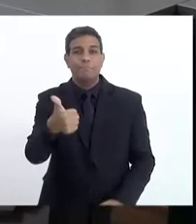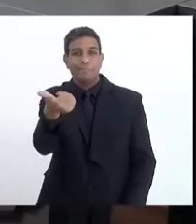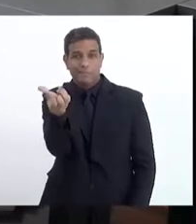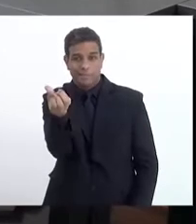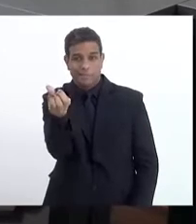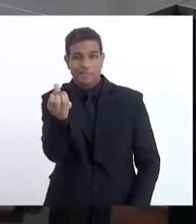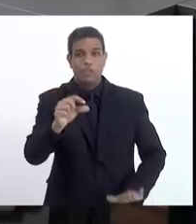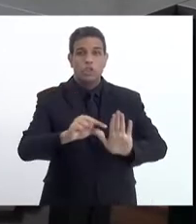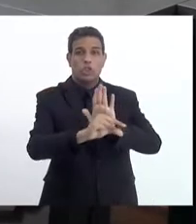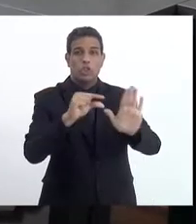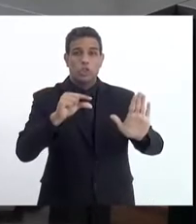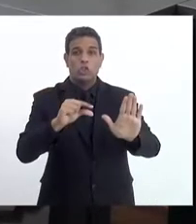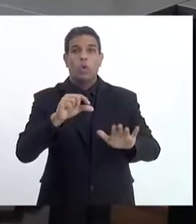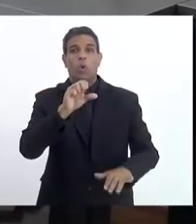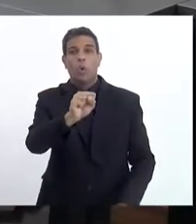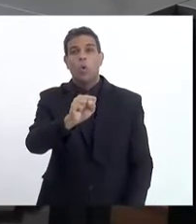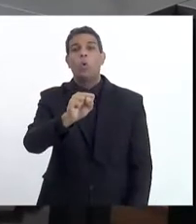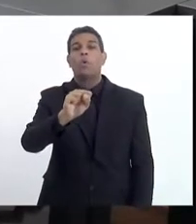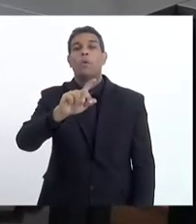Projeto de lei